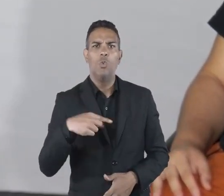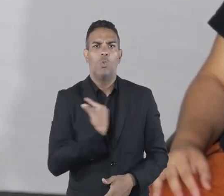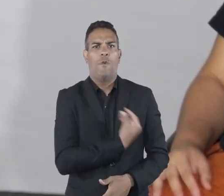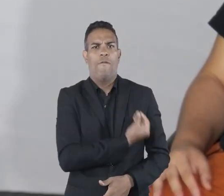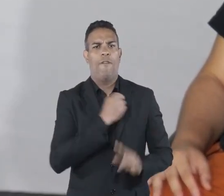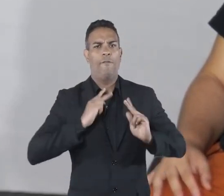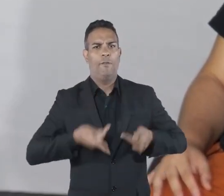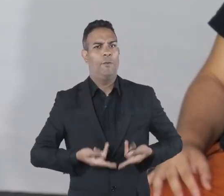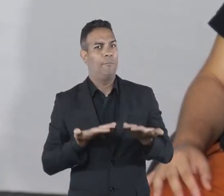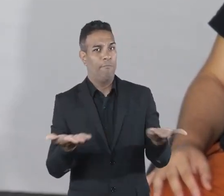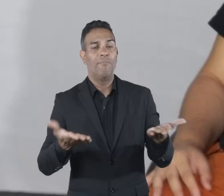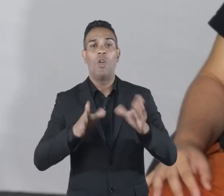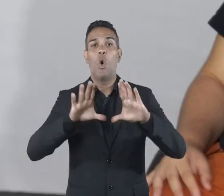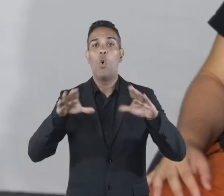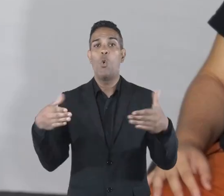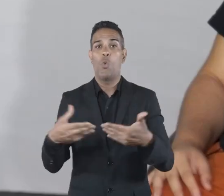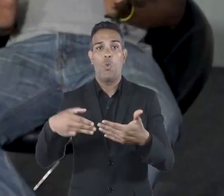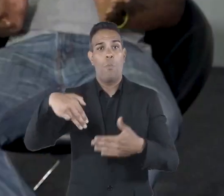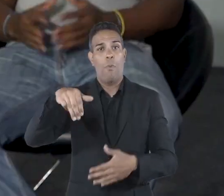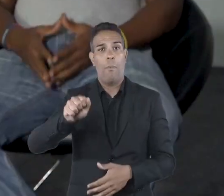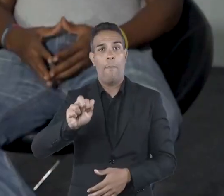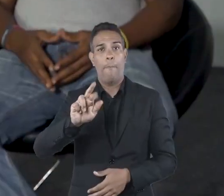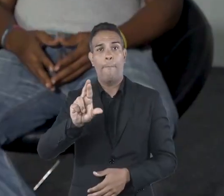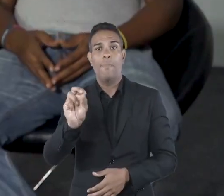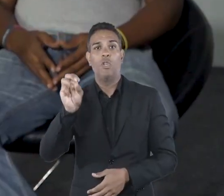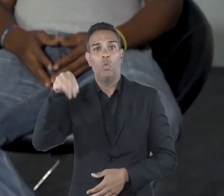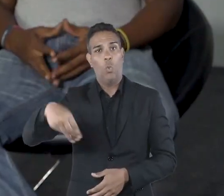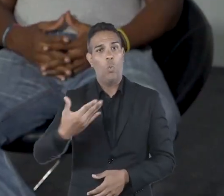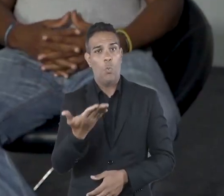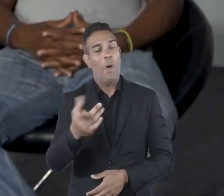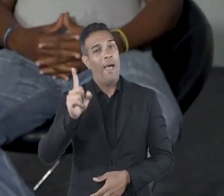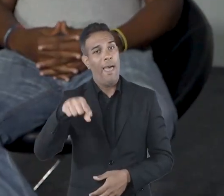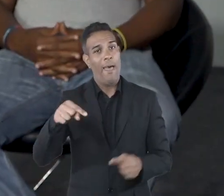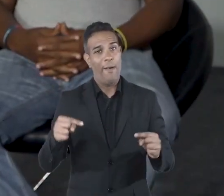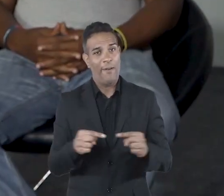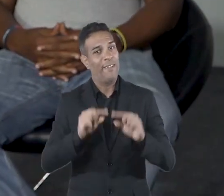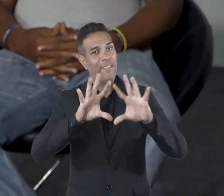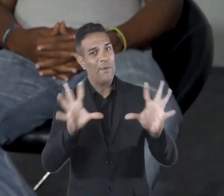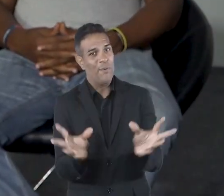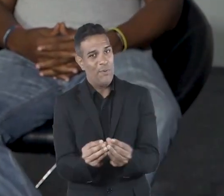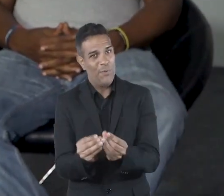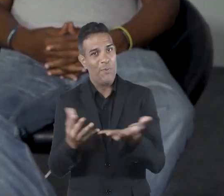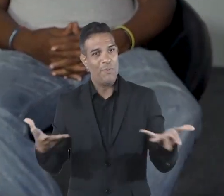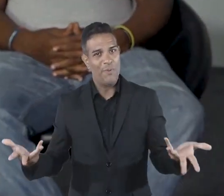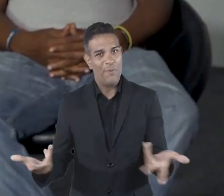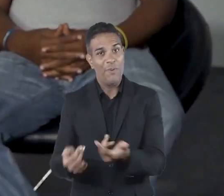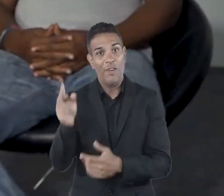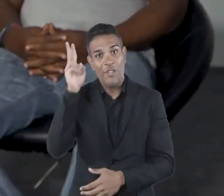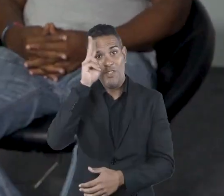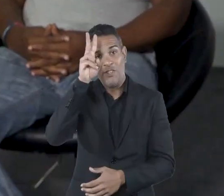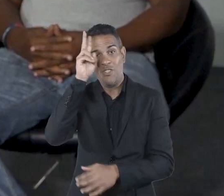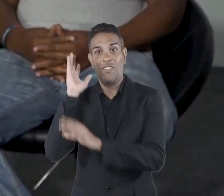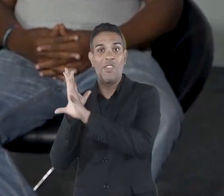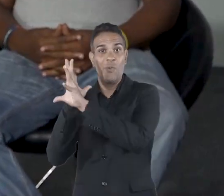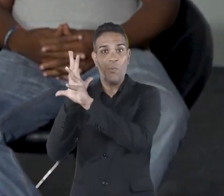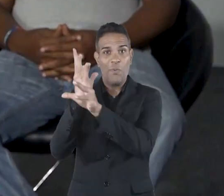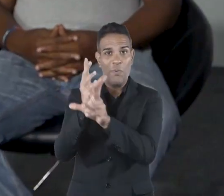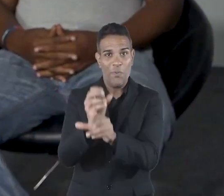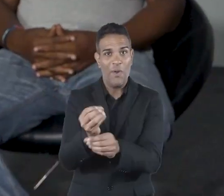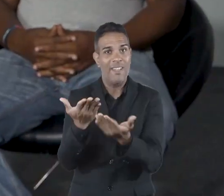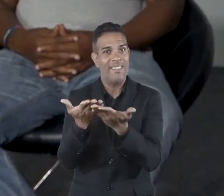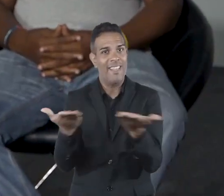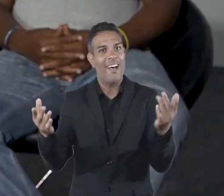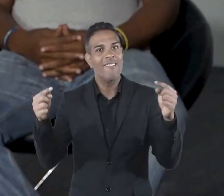direito. Então, a Marrom é isso no resumo. E é um resumo, hein? É uma